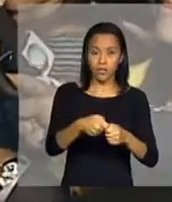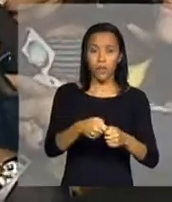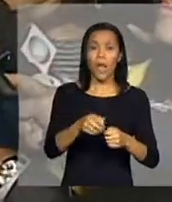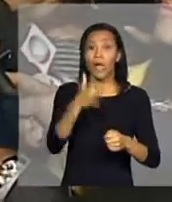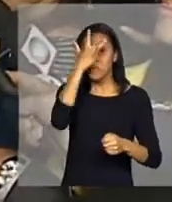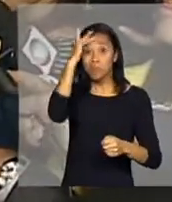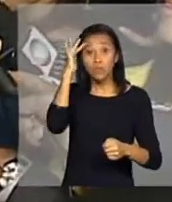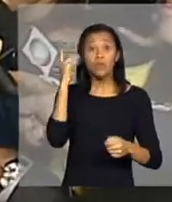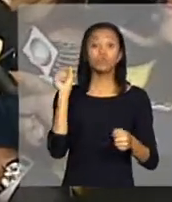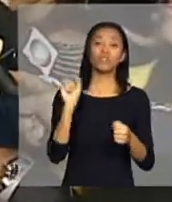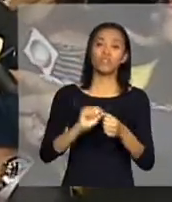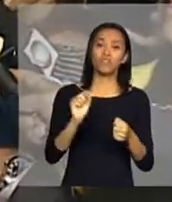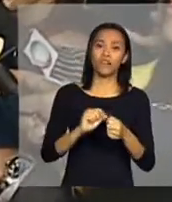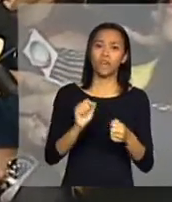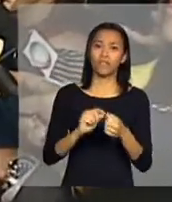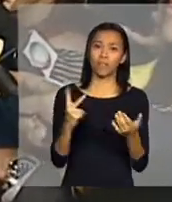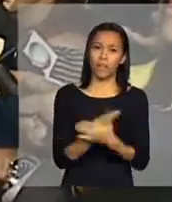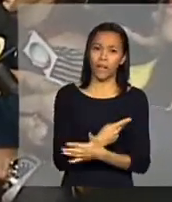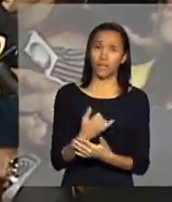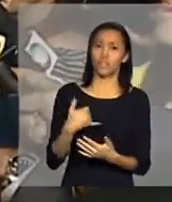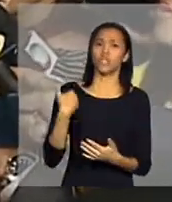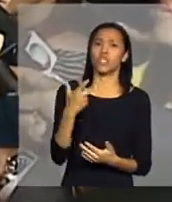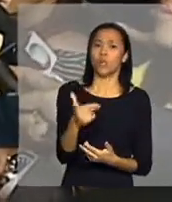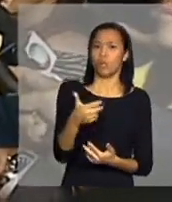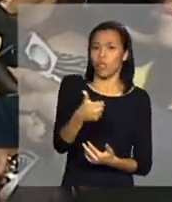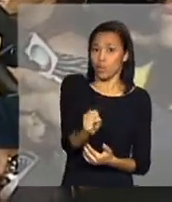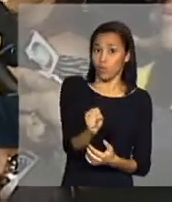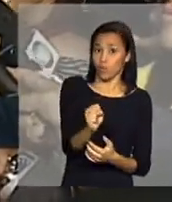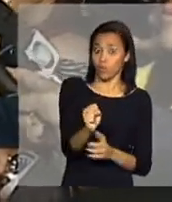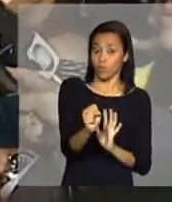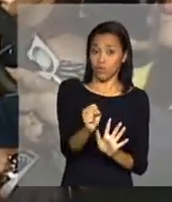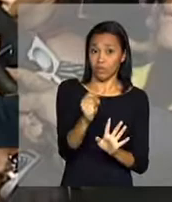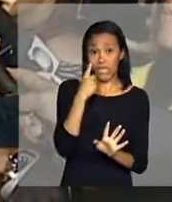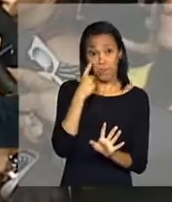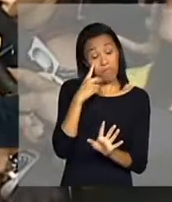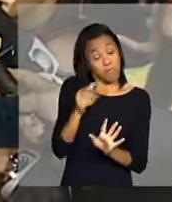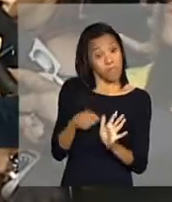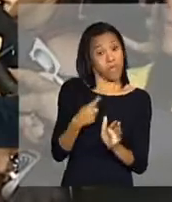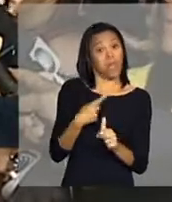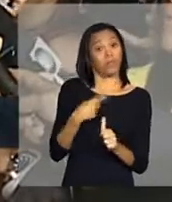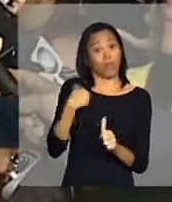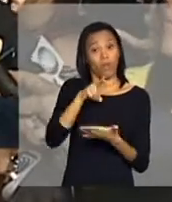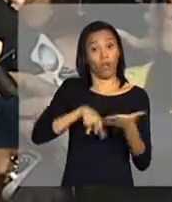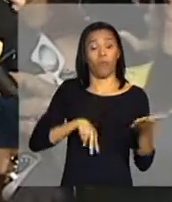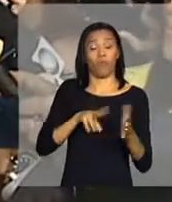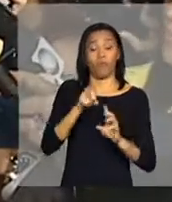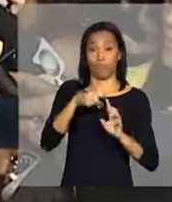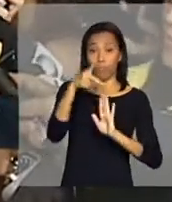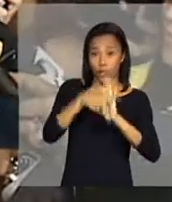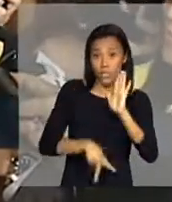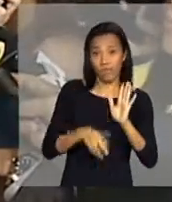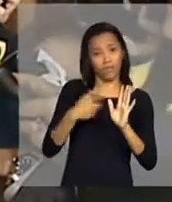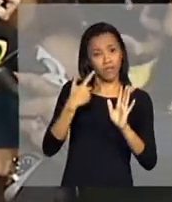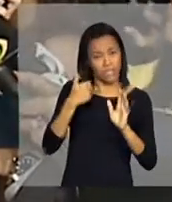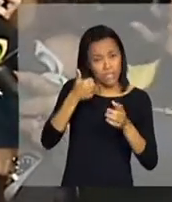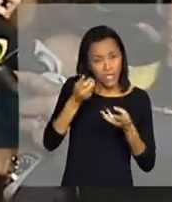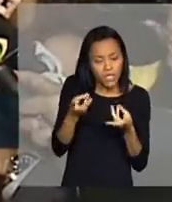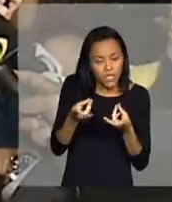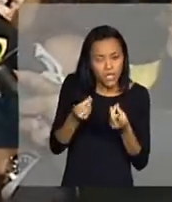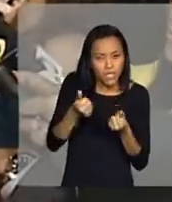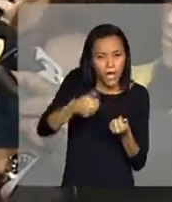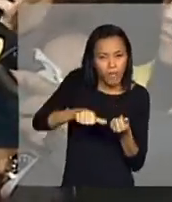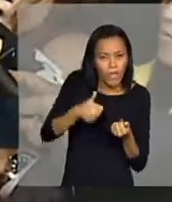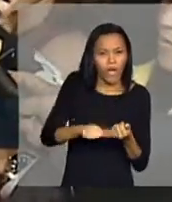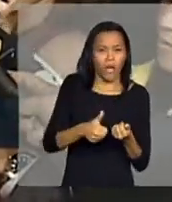que praticaram delitos antes de 18 anos, quando tivessem 18 anos. Então, isto, por isso que eu quero ler o projeto, tem que ser analisado agora. Por isso que eu digo,